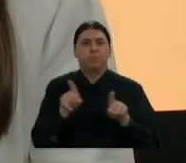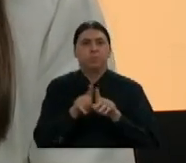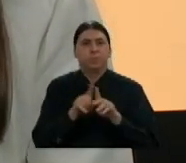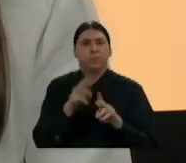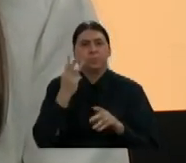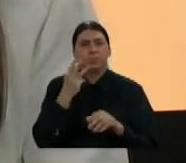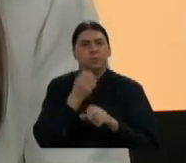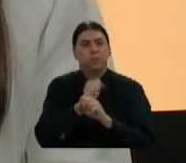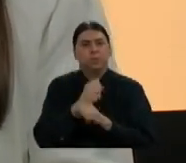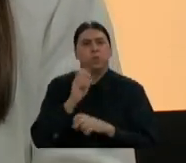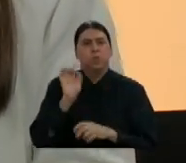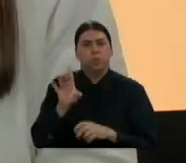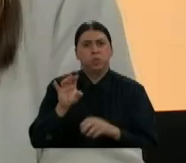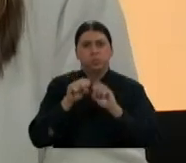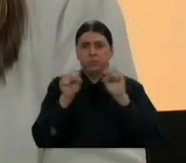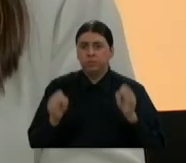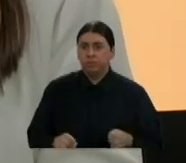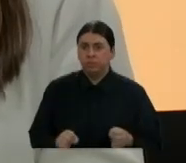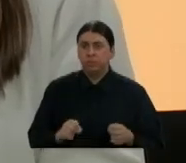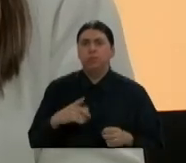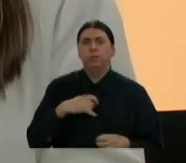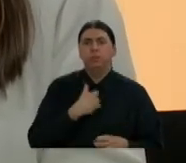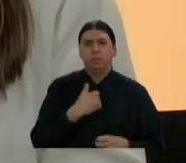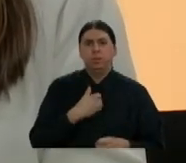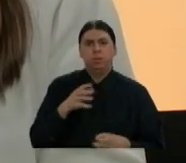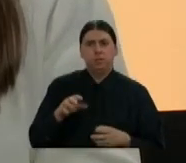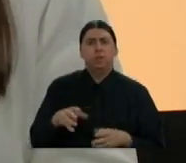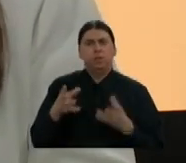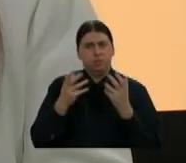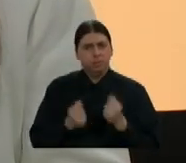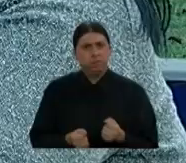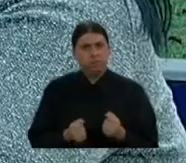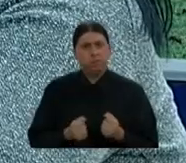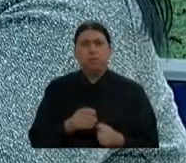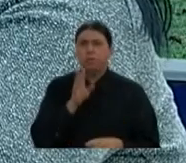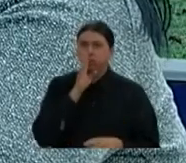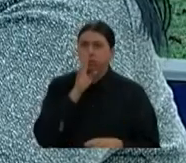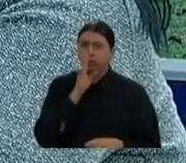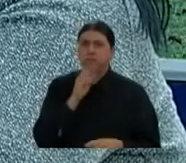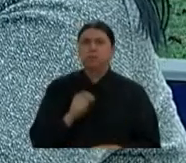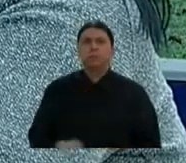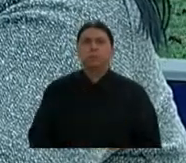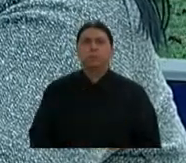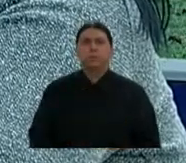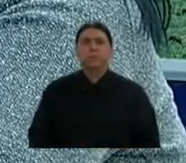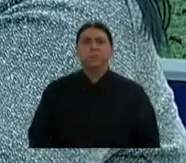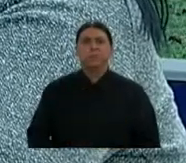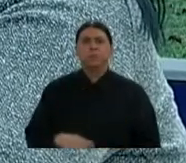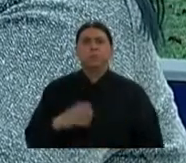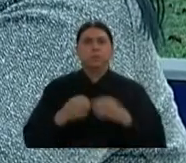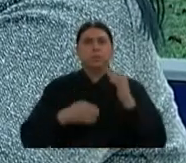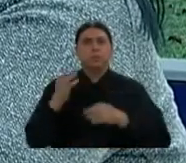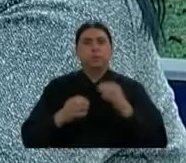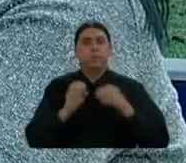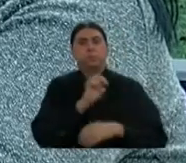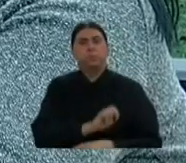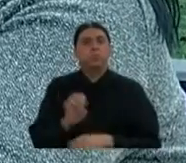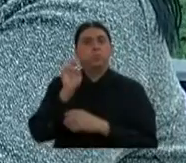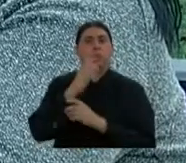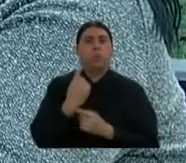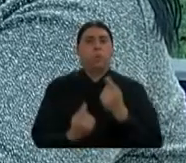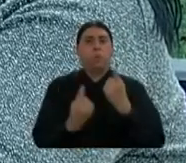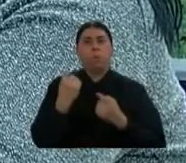lo habilitado com uma criança de três anos a festa conheceu uma de três anos e um dia o judiciário de outros estados e algumas cidades de outros estados